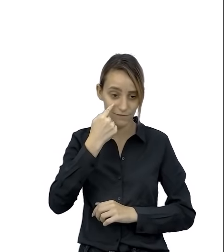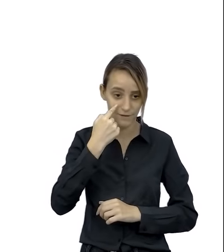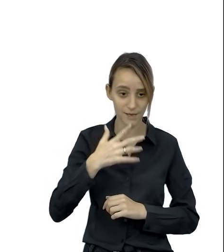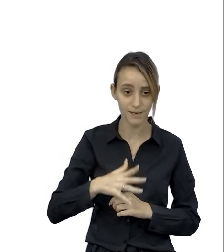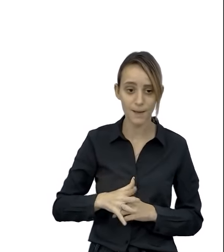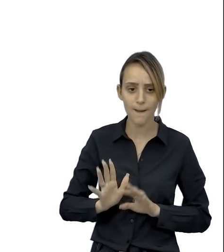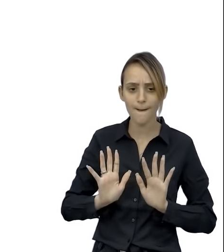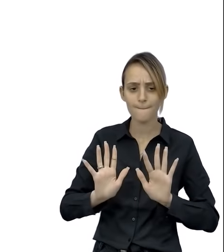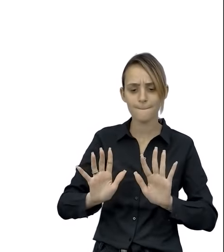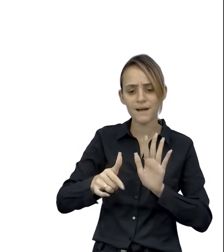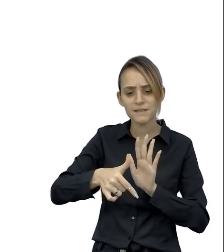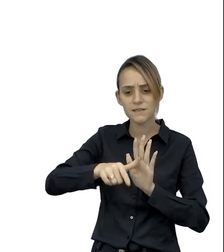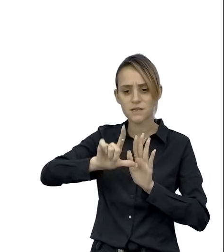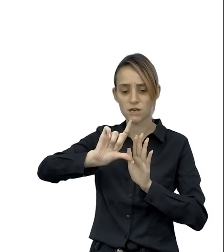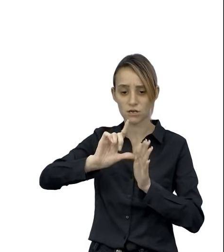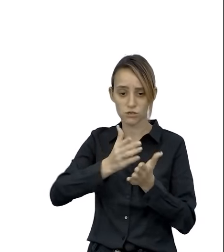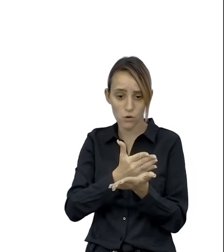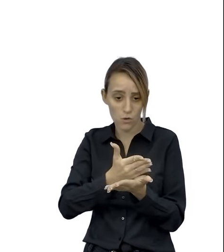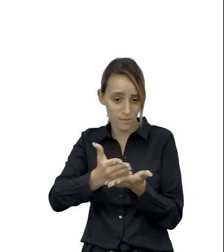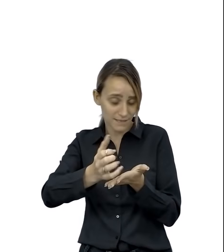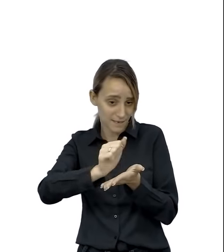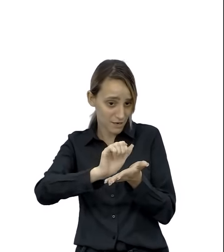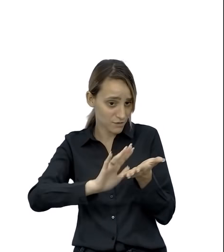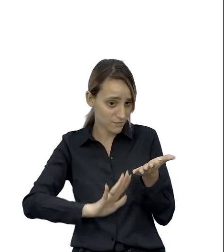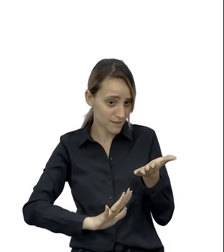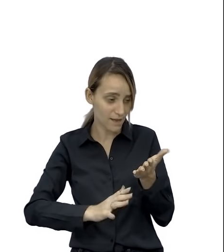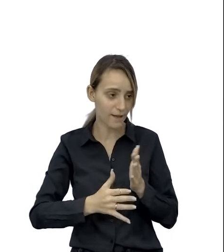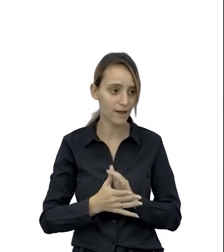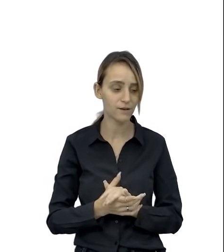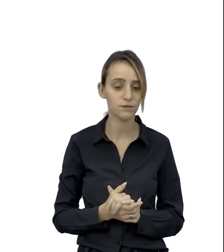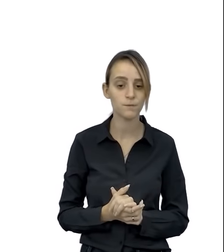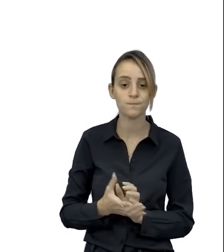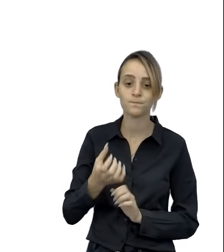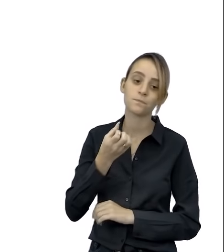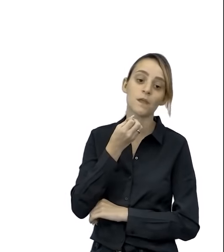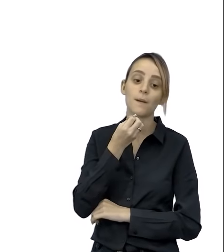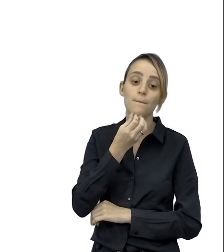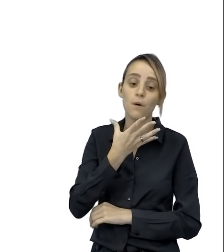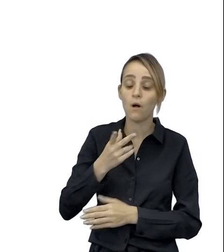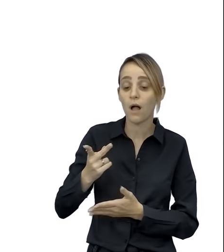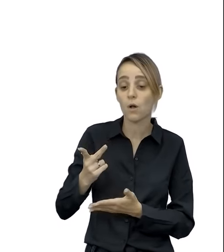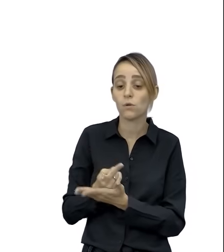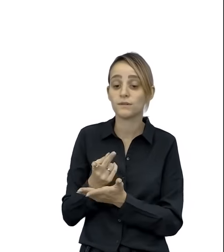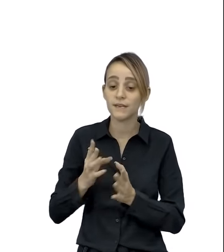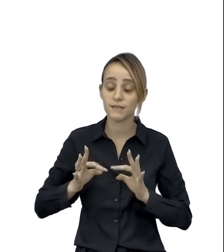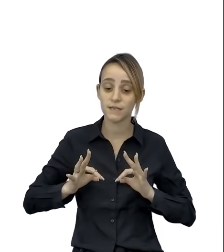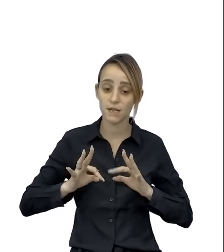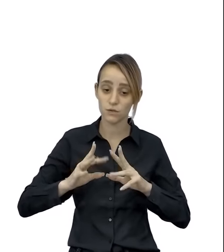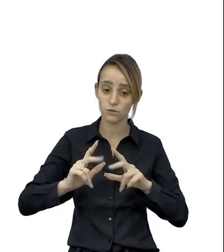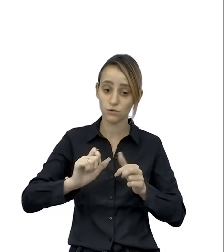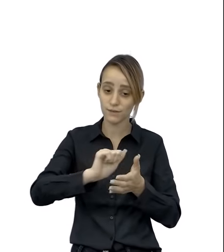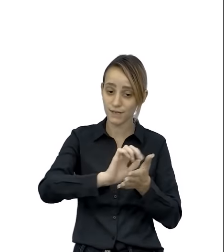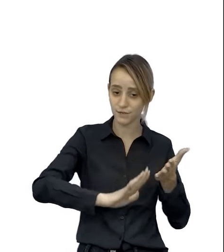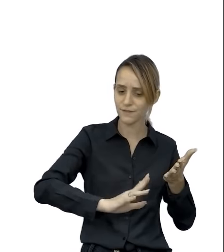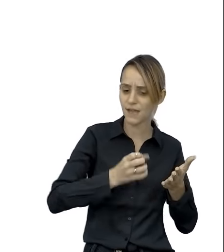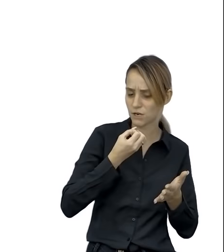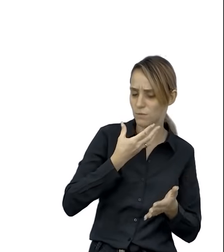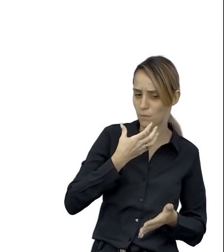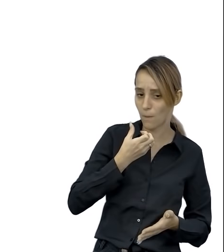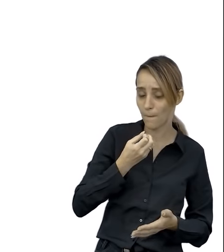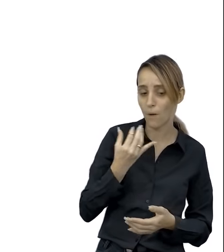Mas antes de iniciar essa atividade, e isso é bom para que aconteça em todas as demais atividades,